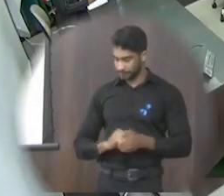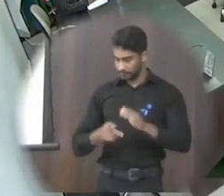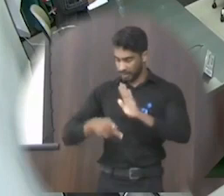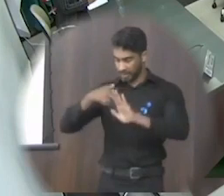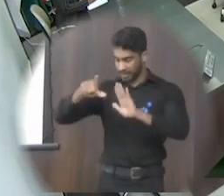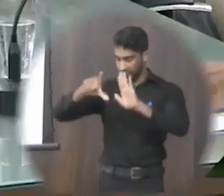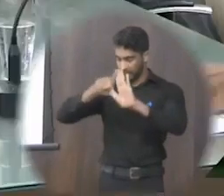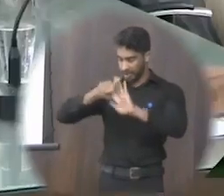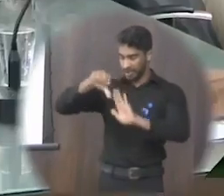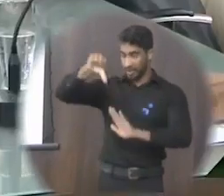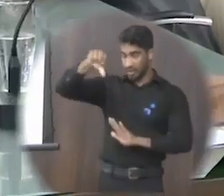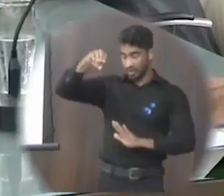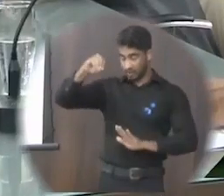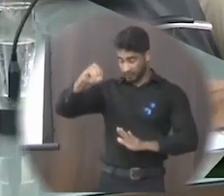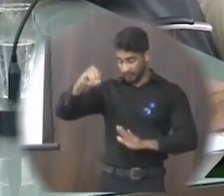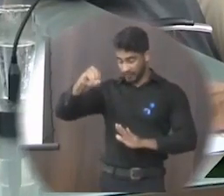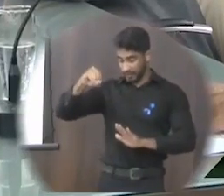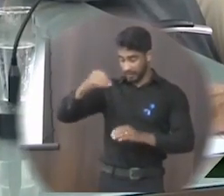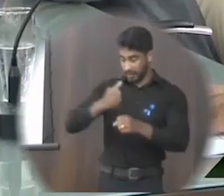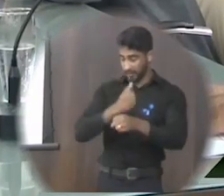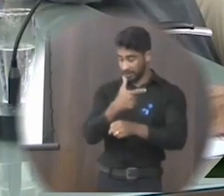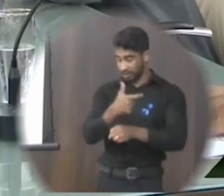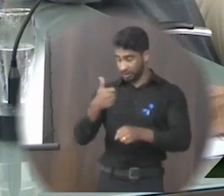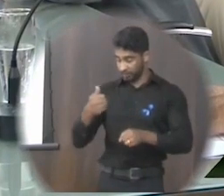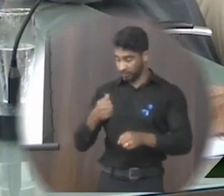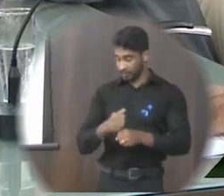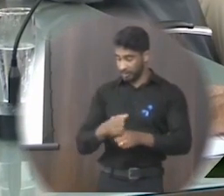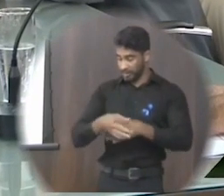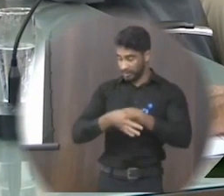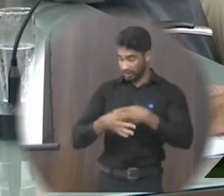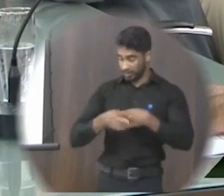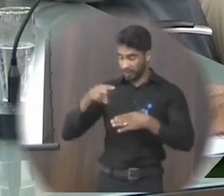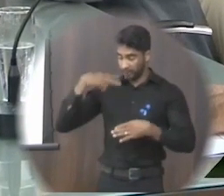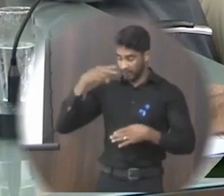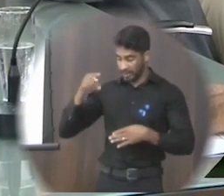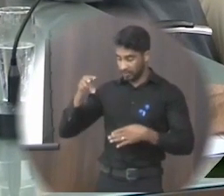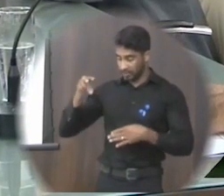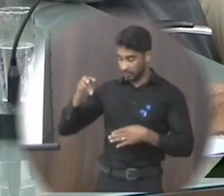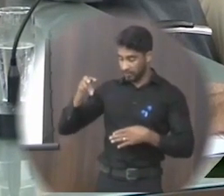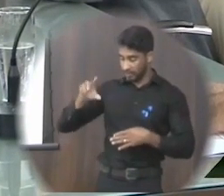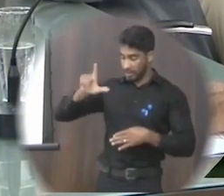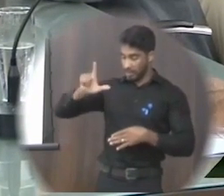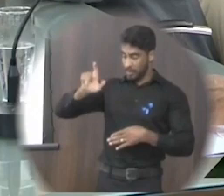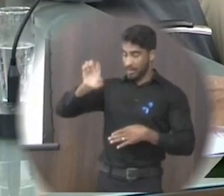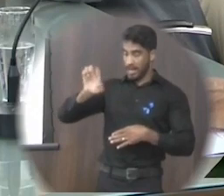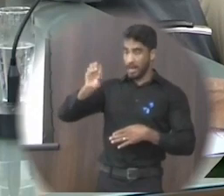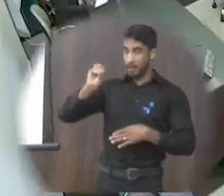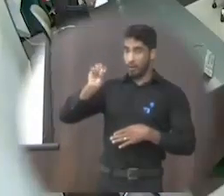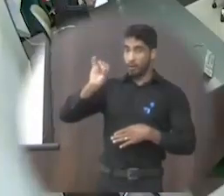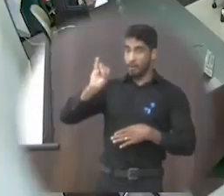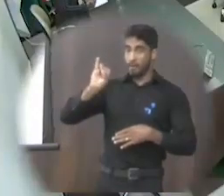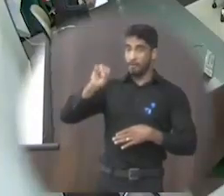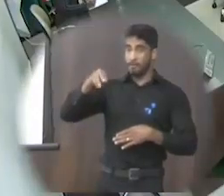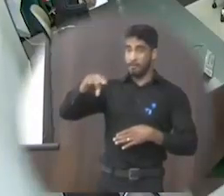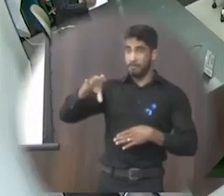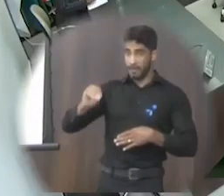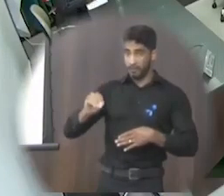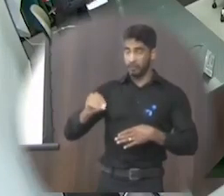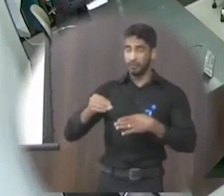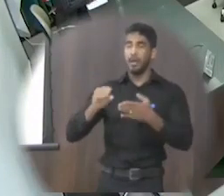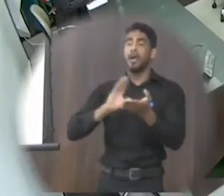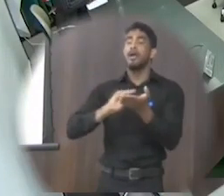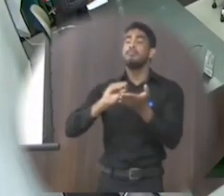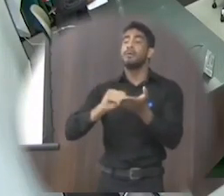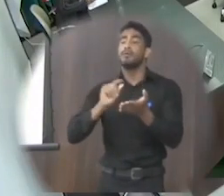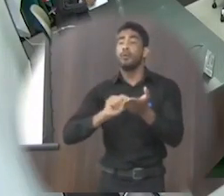Projeto de lei 090-2021, de autoria do vereador Leubino Antunes de Bem. Ementa,